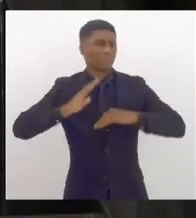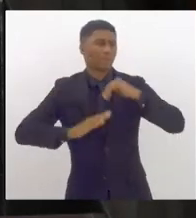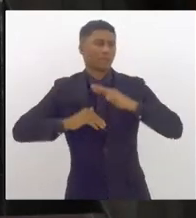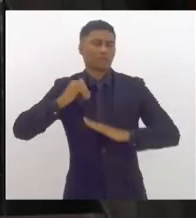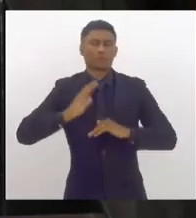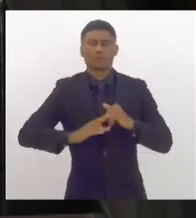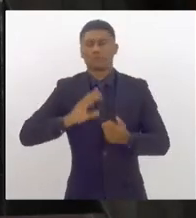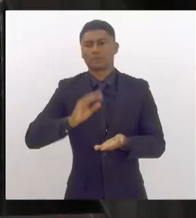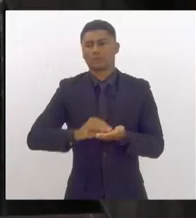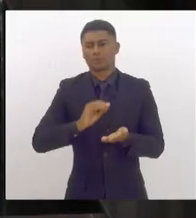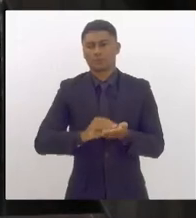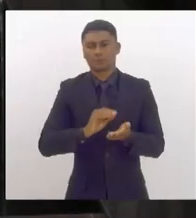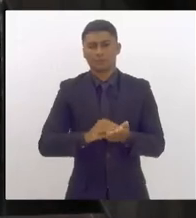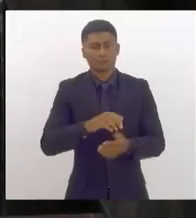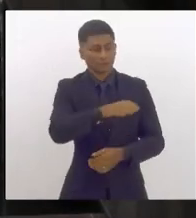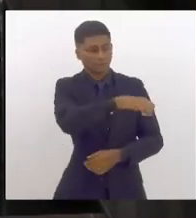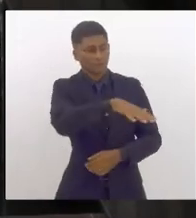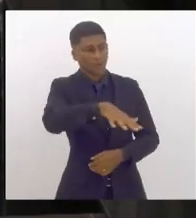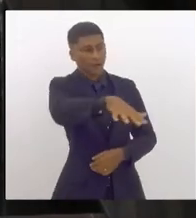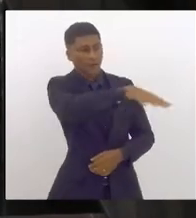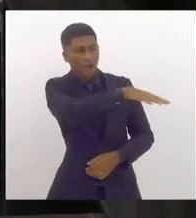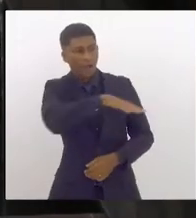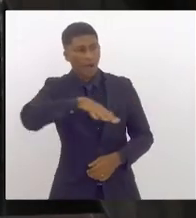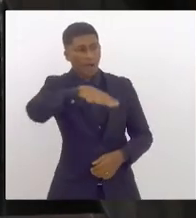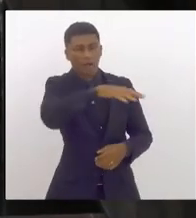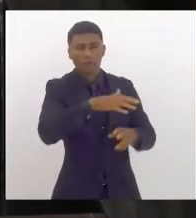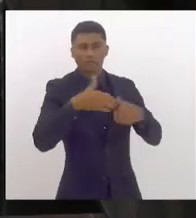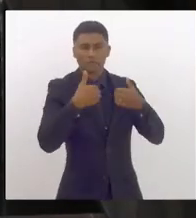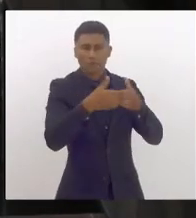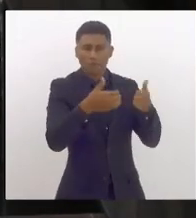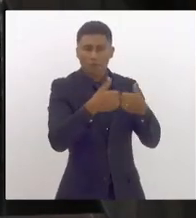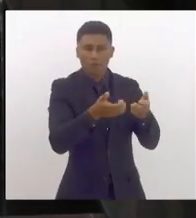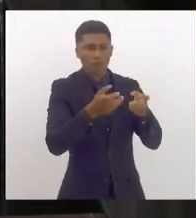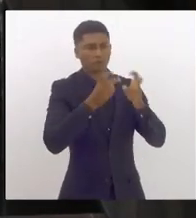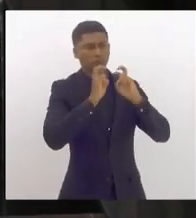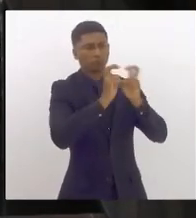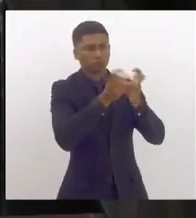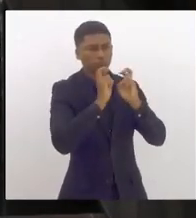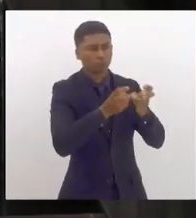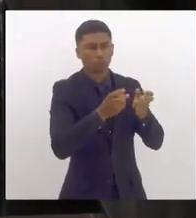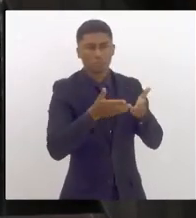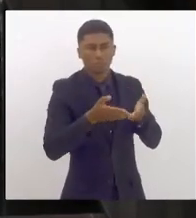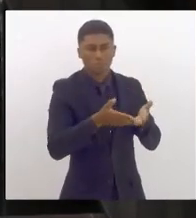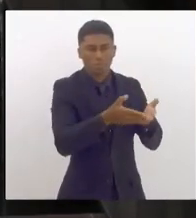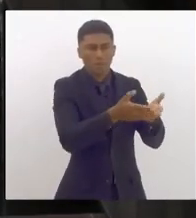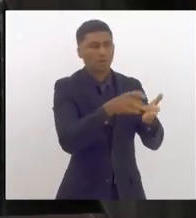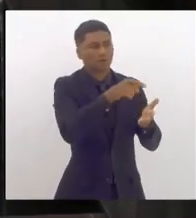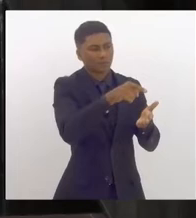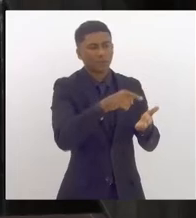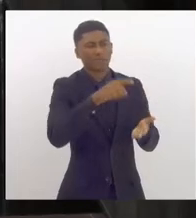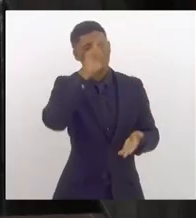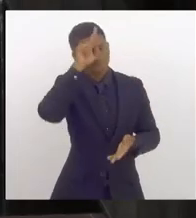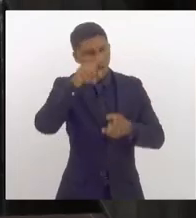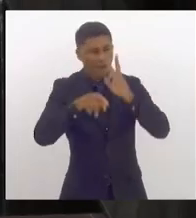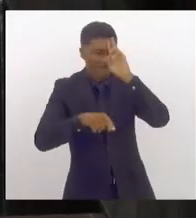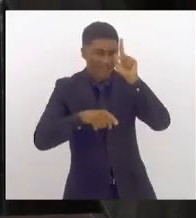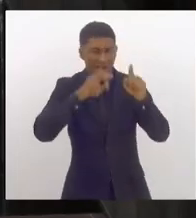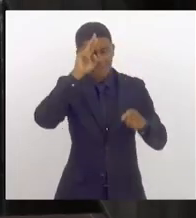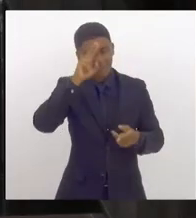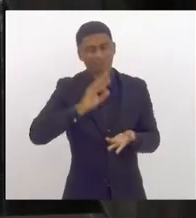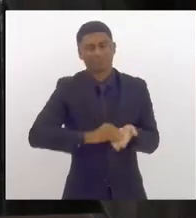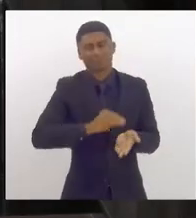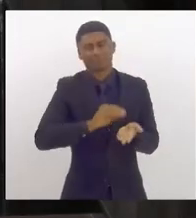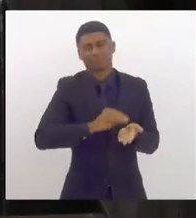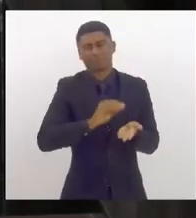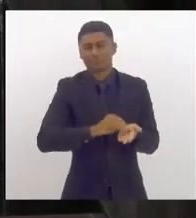na área de transporte em outras áreas a muita muita deficiência mas não a